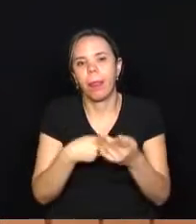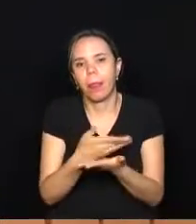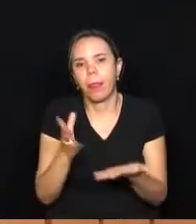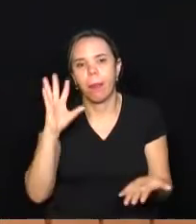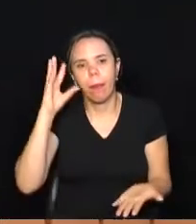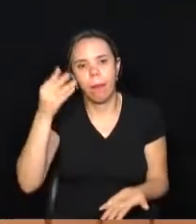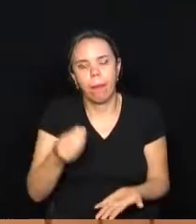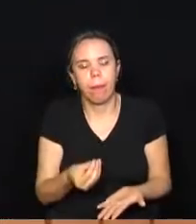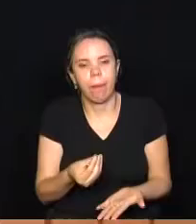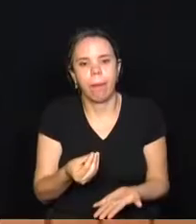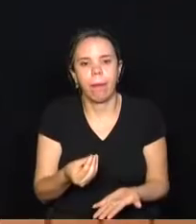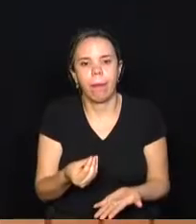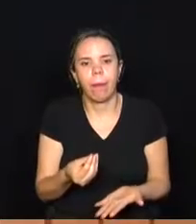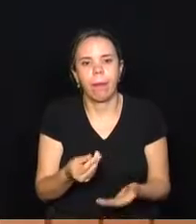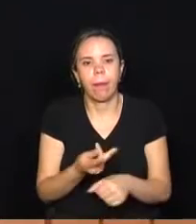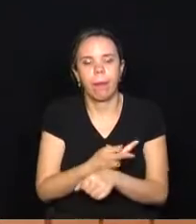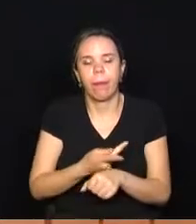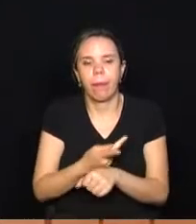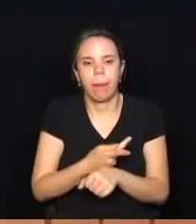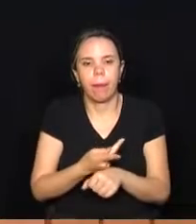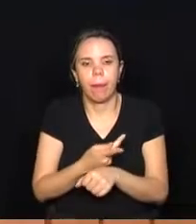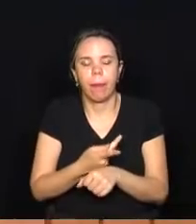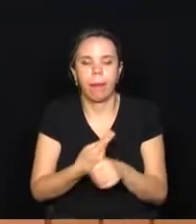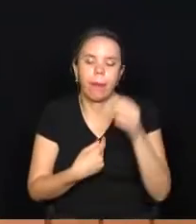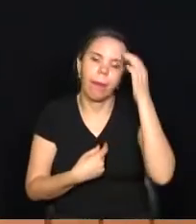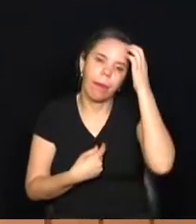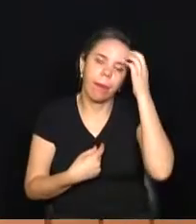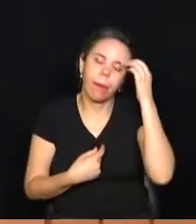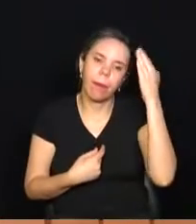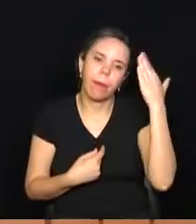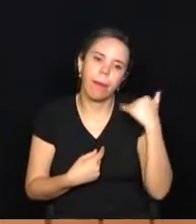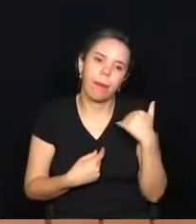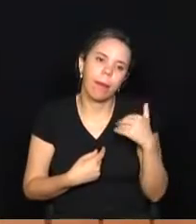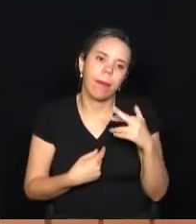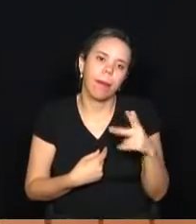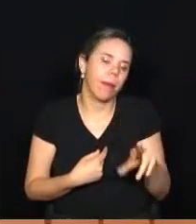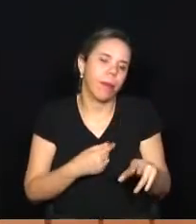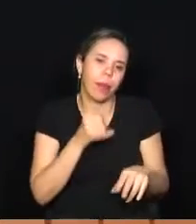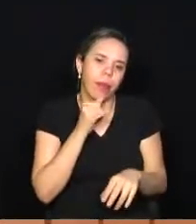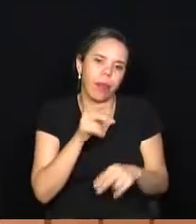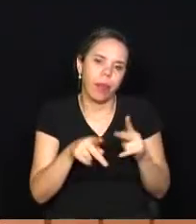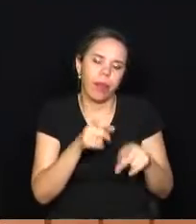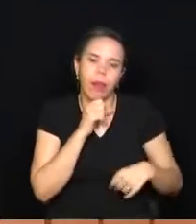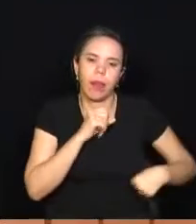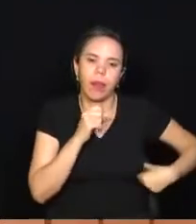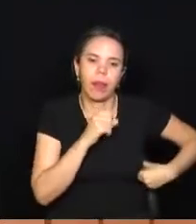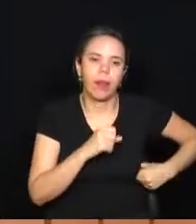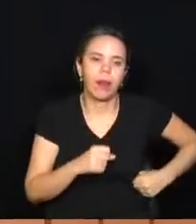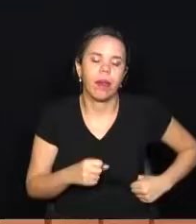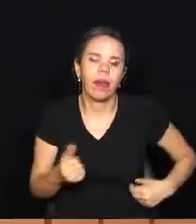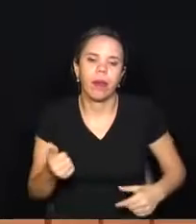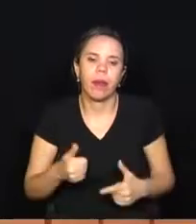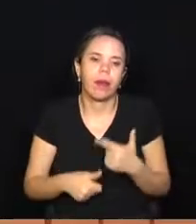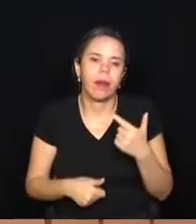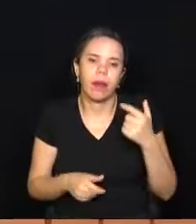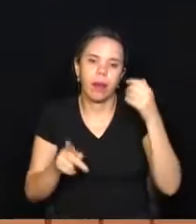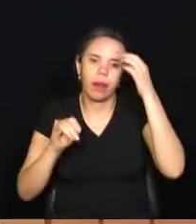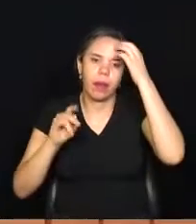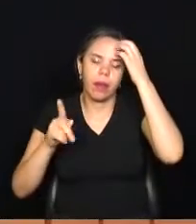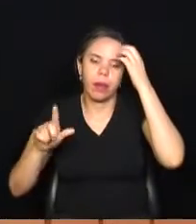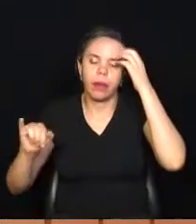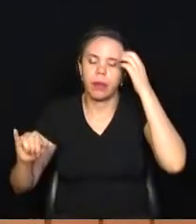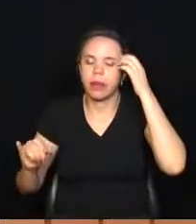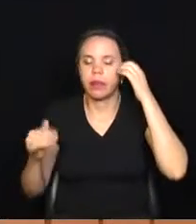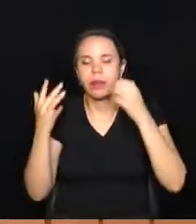entenda e vá procurar, que ela vá saber não colocar o seu idoso na primeira ILPI que